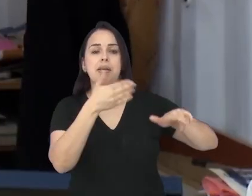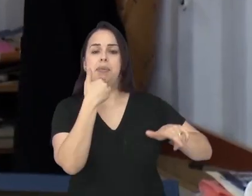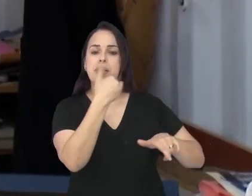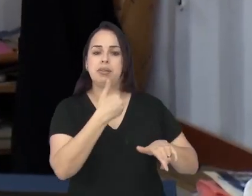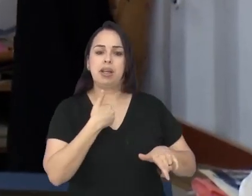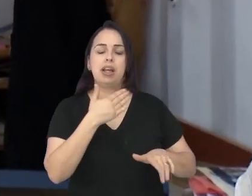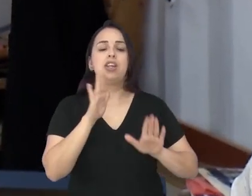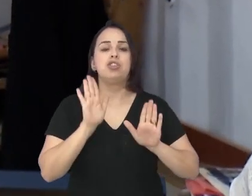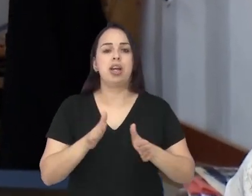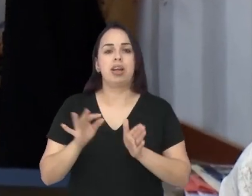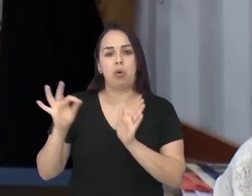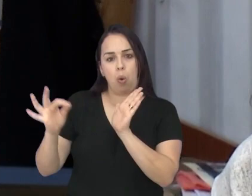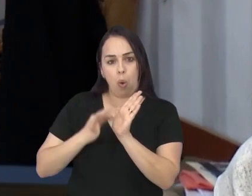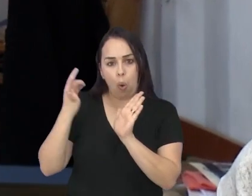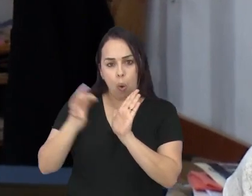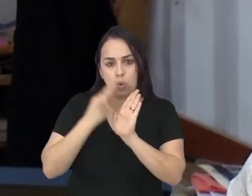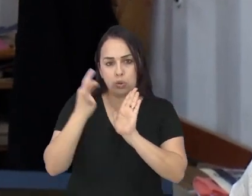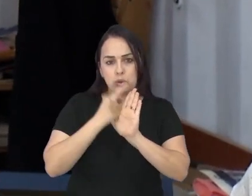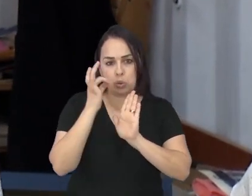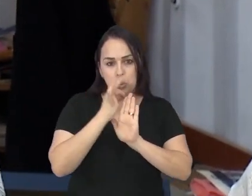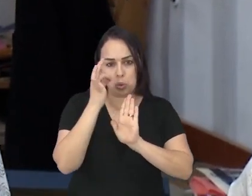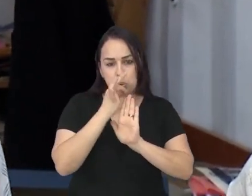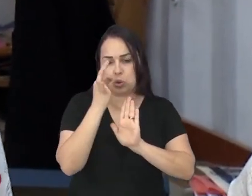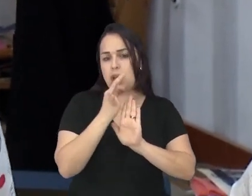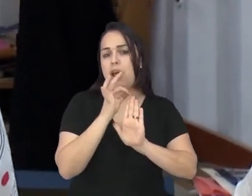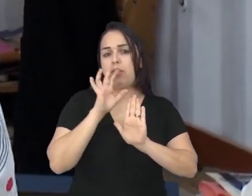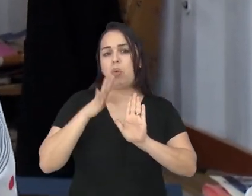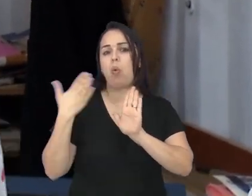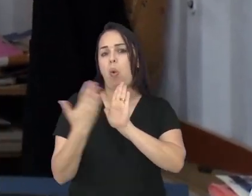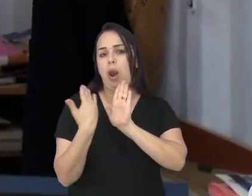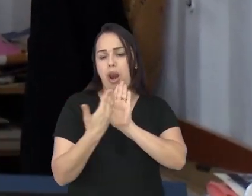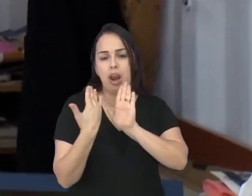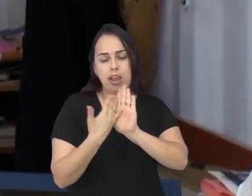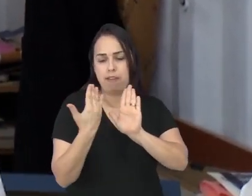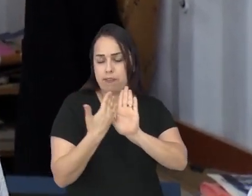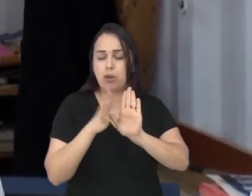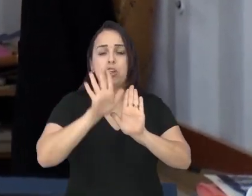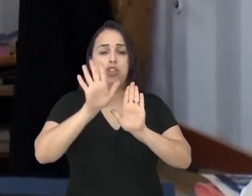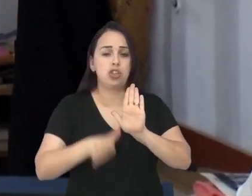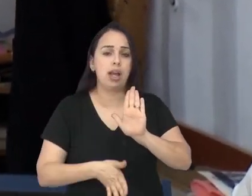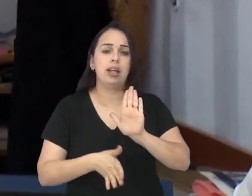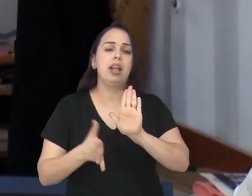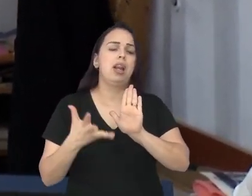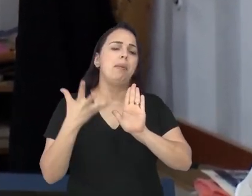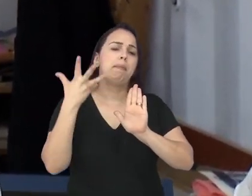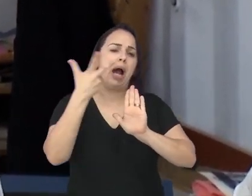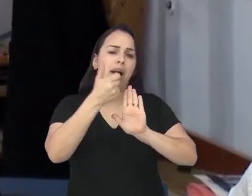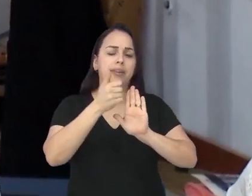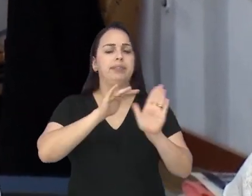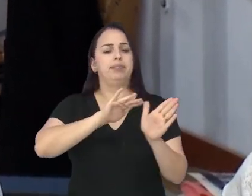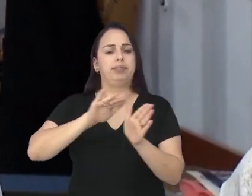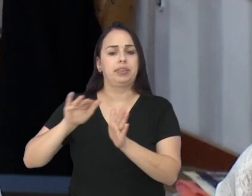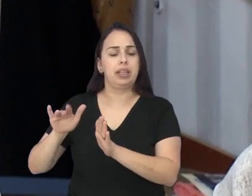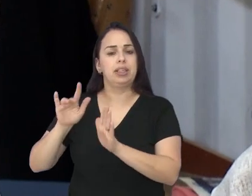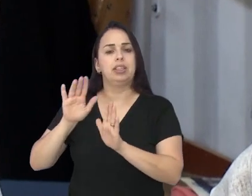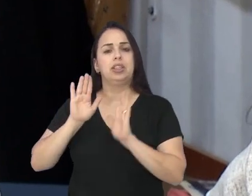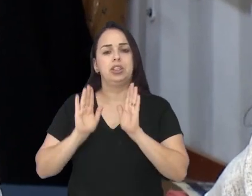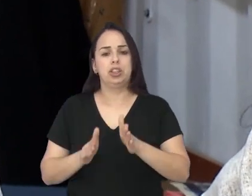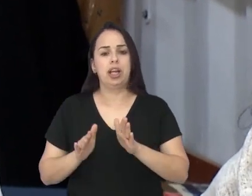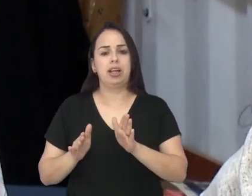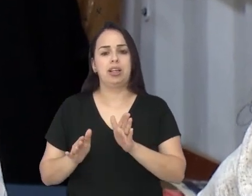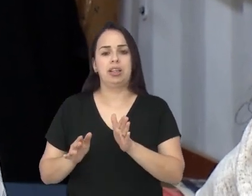nós já costuramos um livro de bordado, inteiro de bordado, ficou lindo. Nós já fizemos, a gente está fazendo